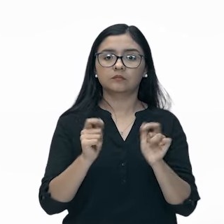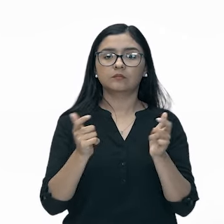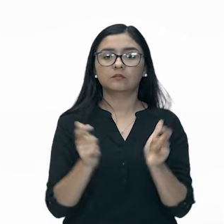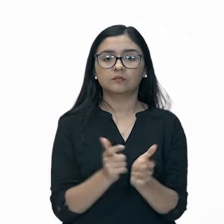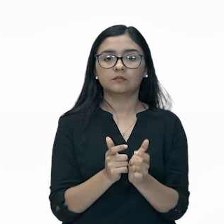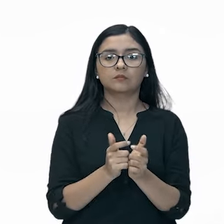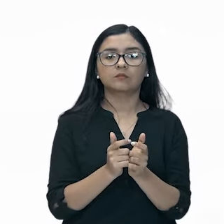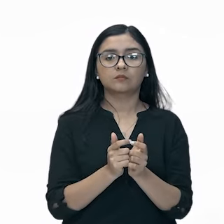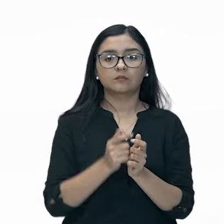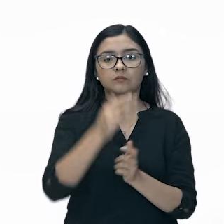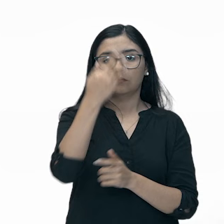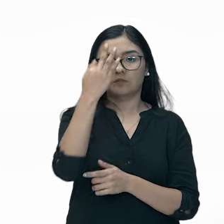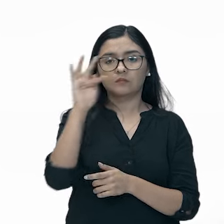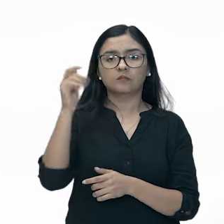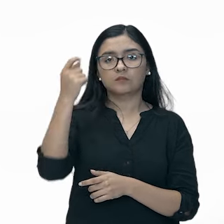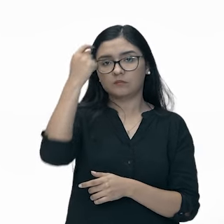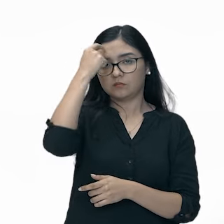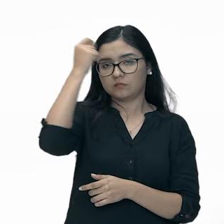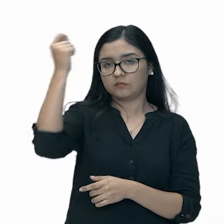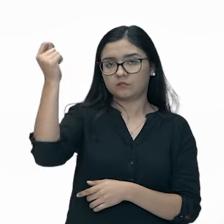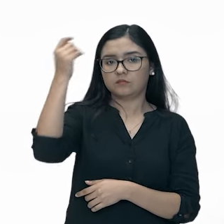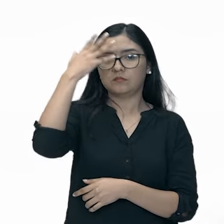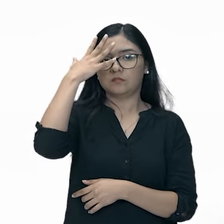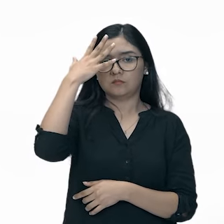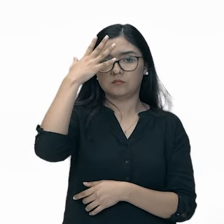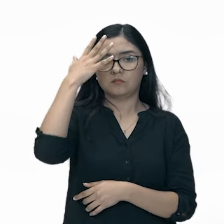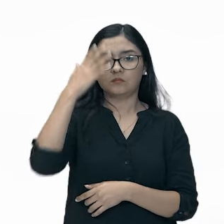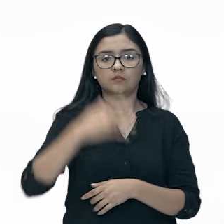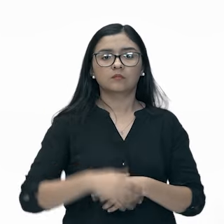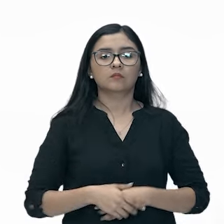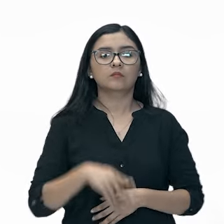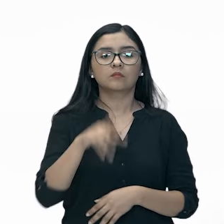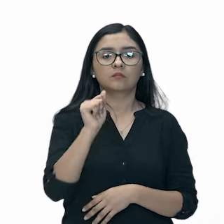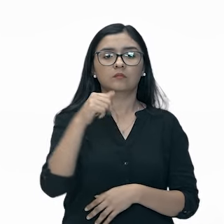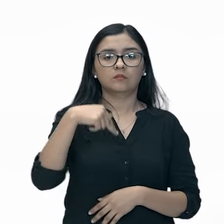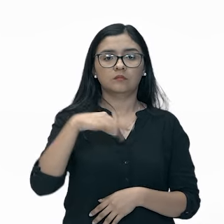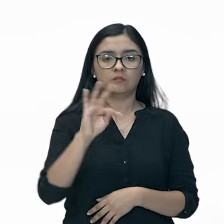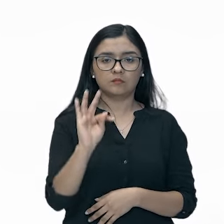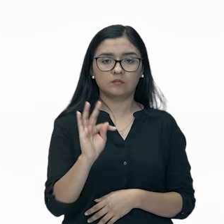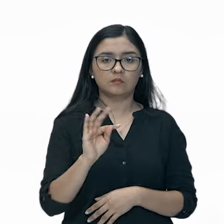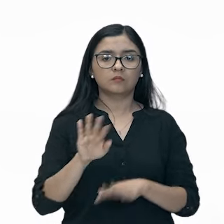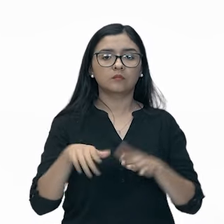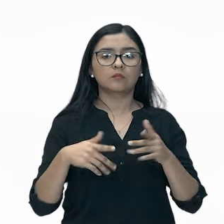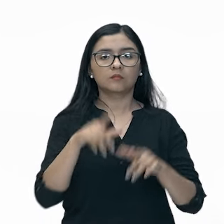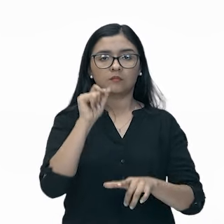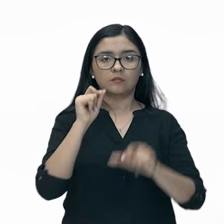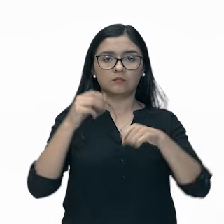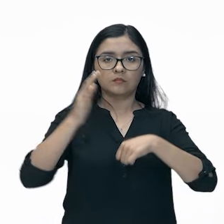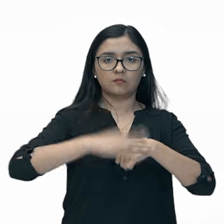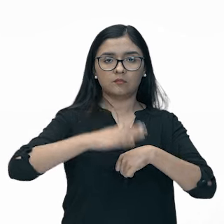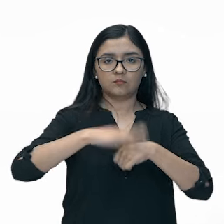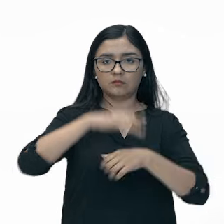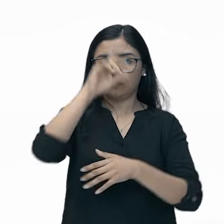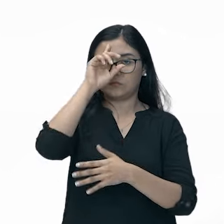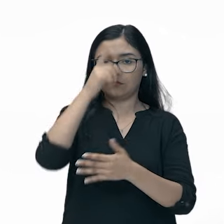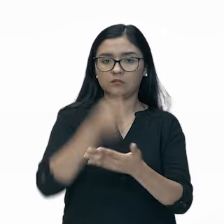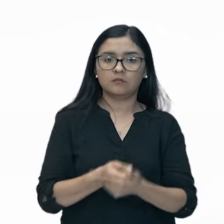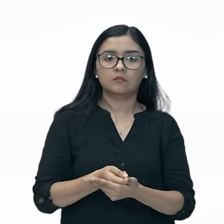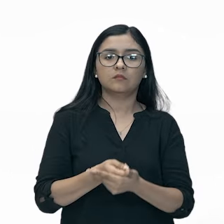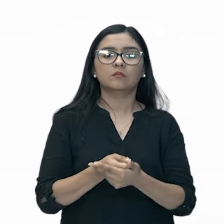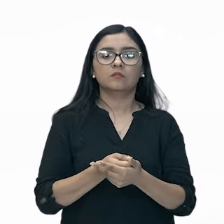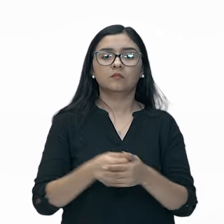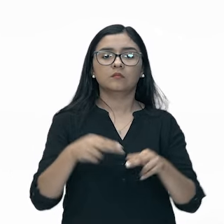do filósofo Iluminista Emanual Kent no qual as decisões pessoais são tomadas pelo